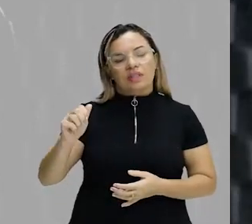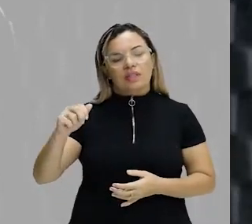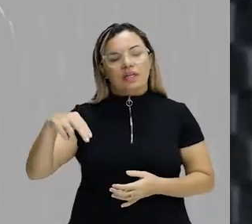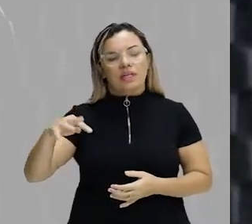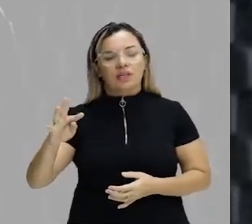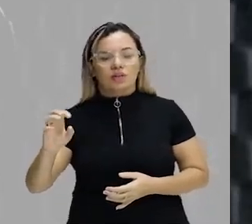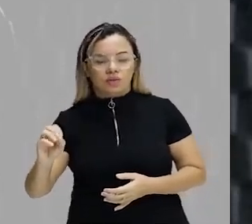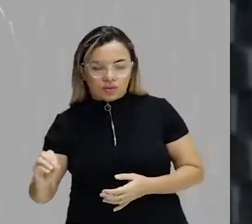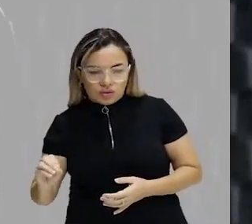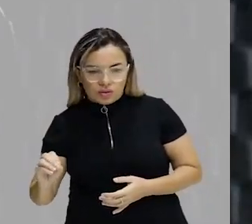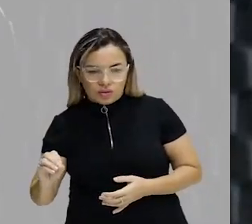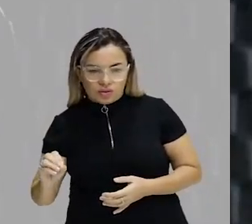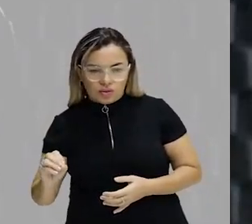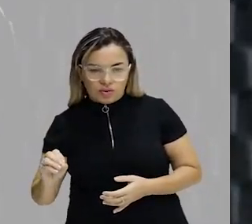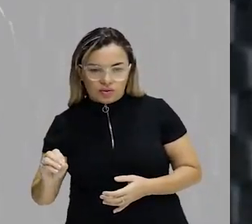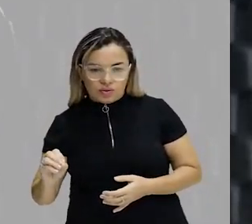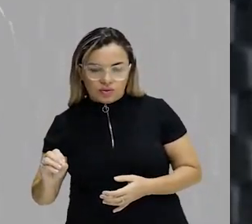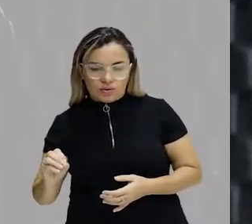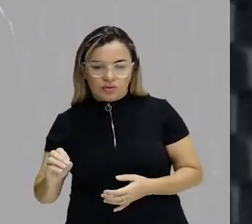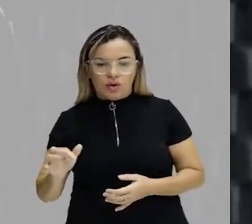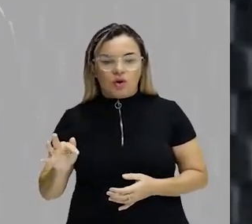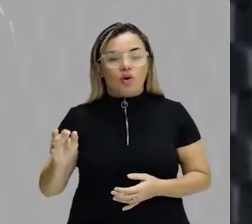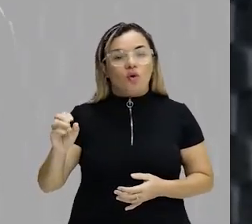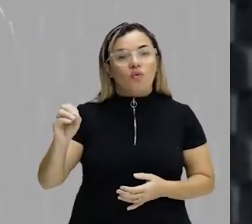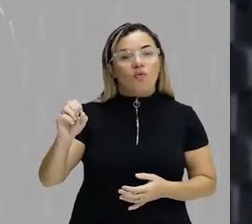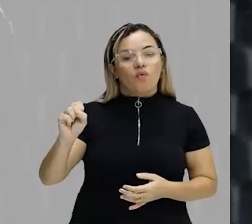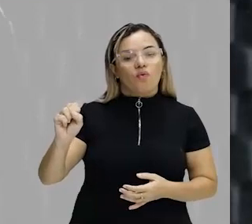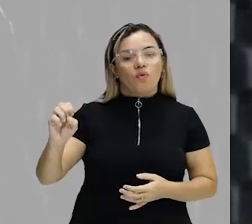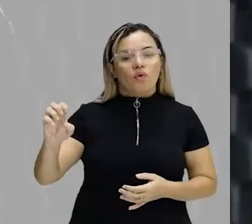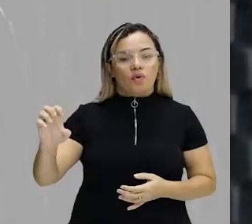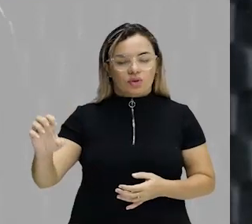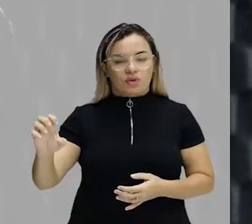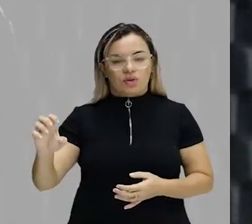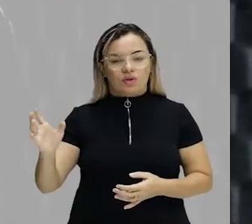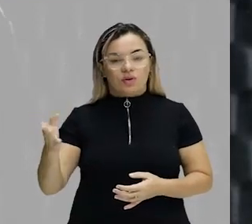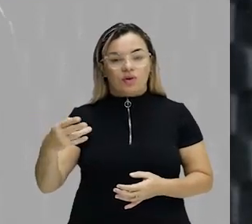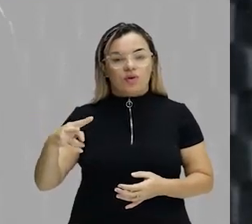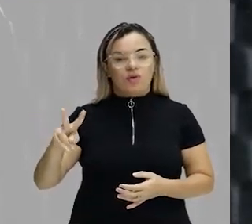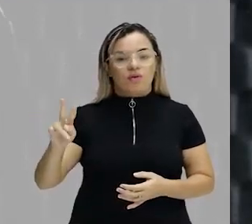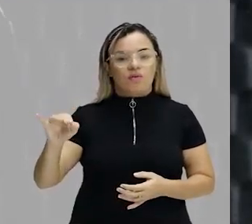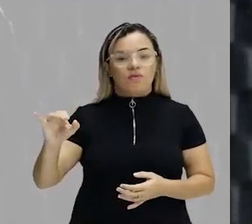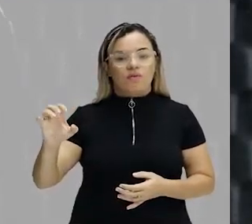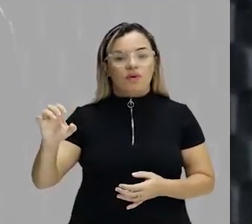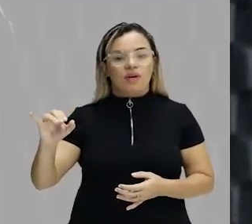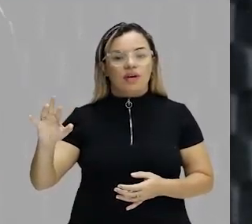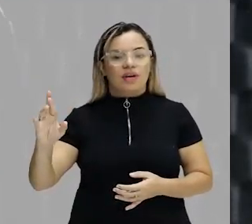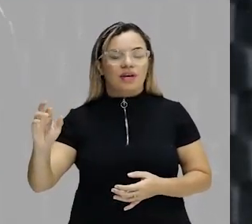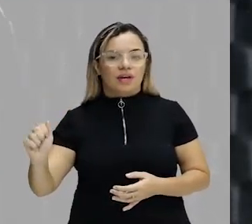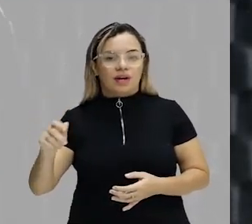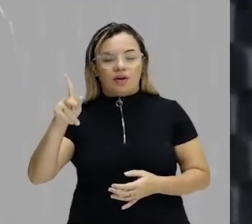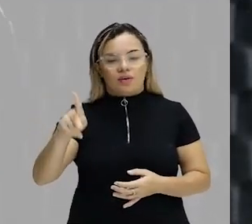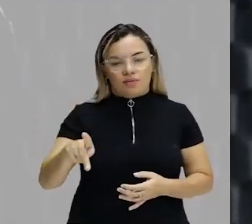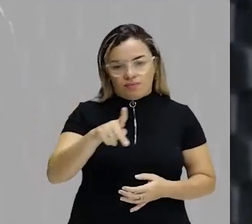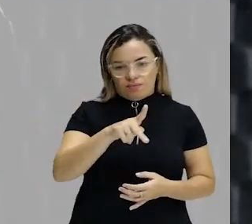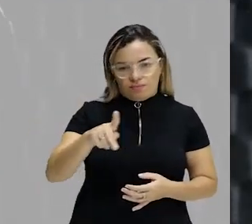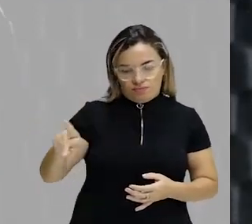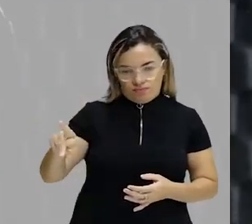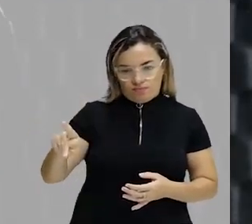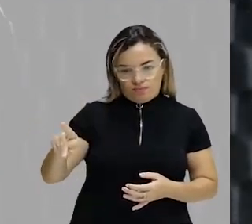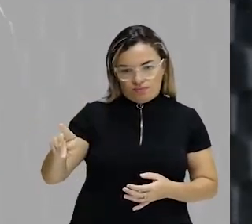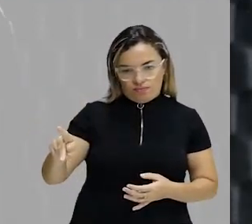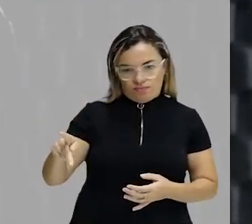vos diria malcriado muitas e boas. Posto que fosse eu, Vieira, e vos